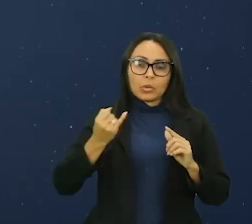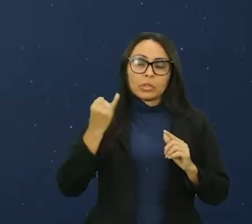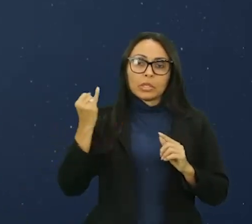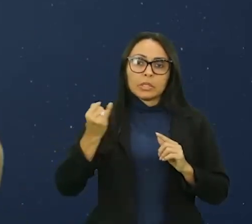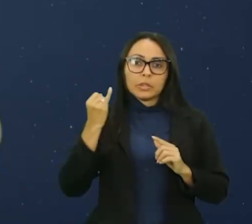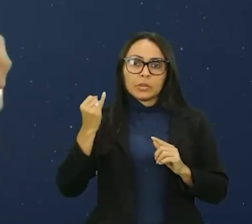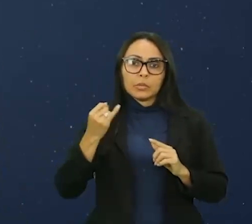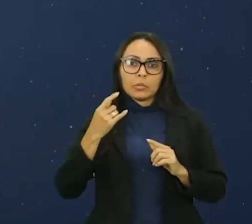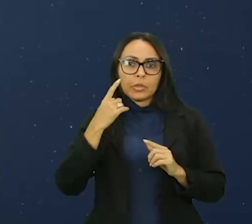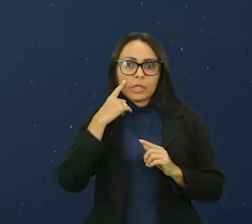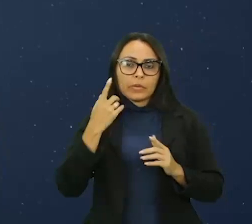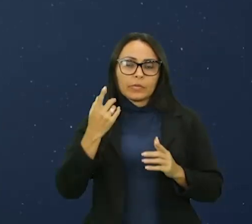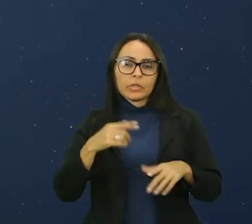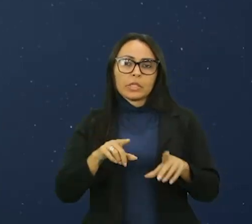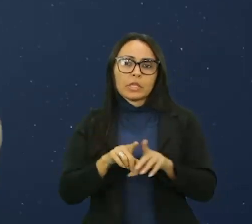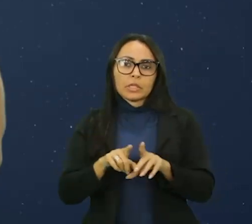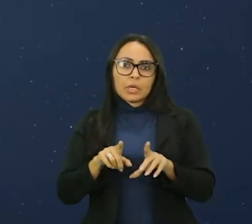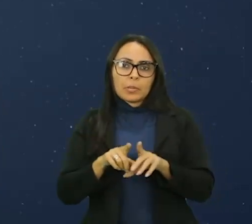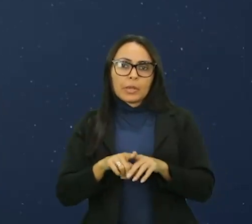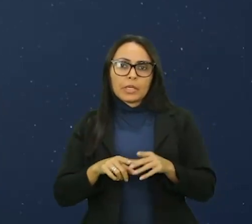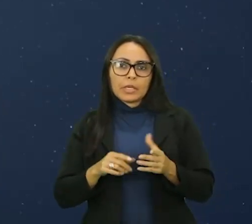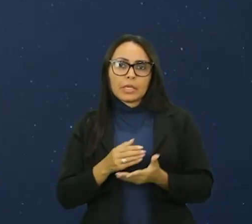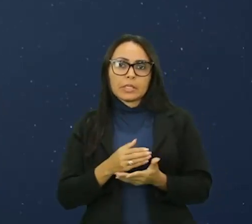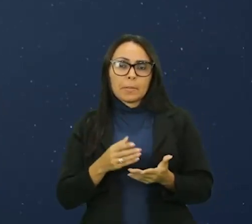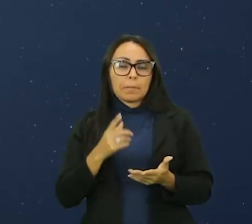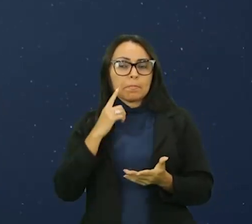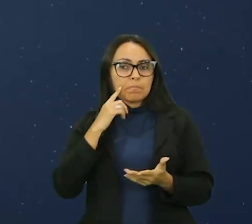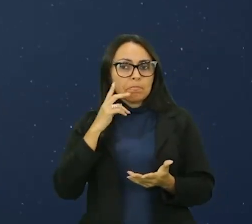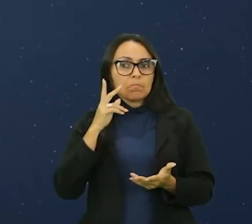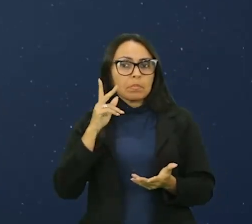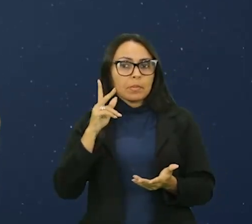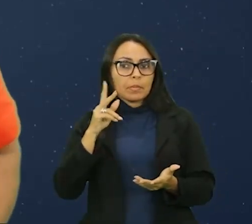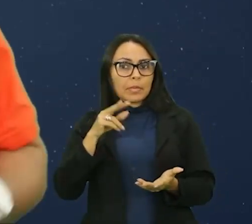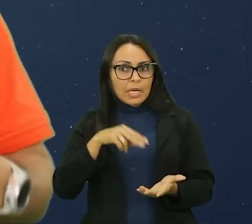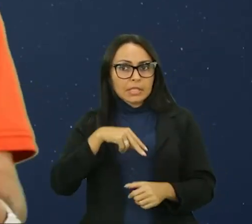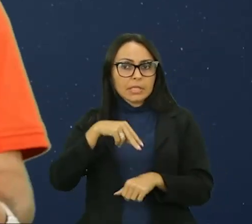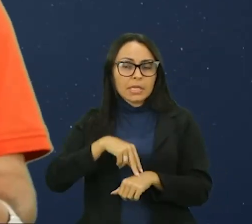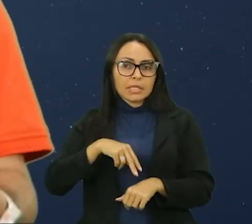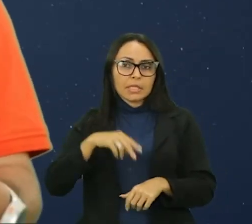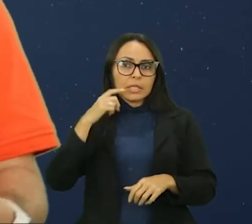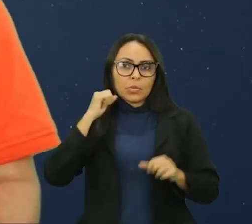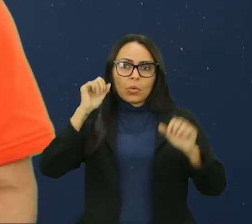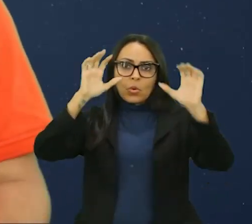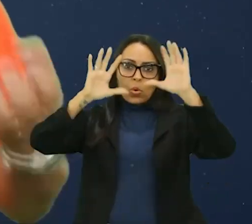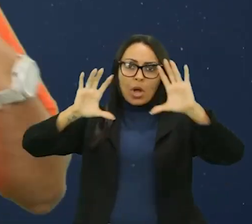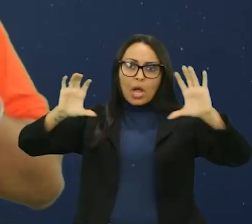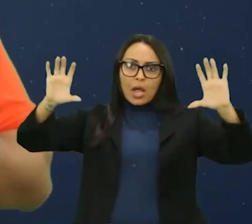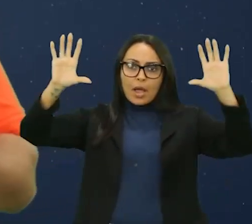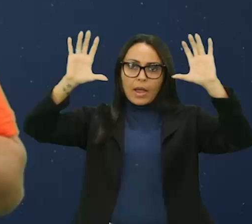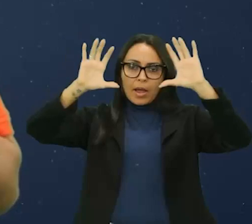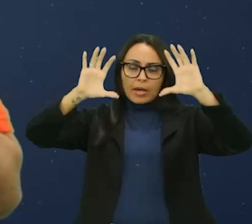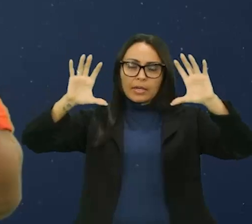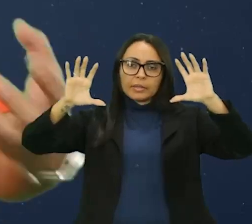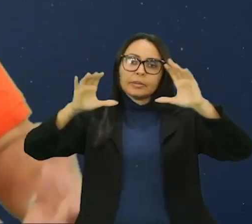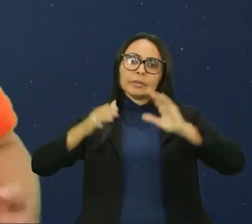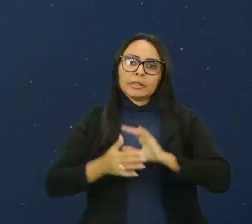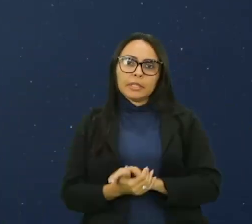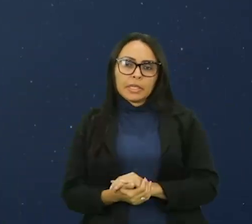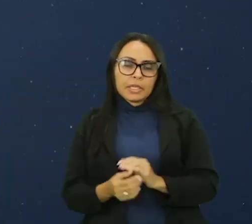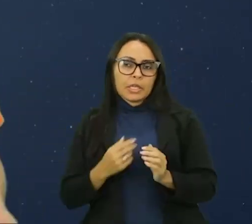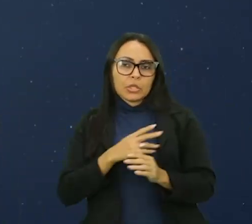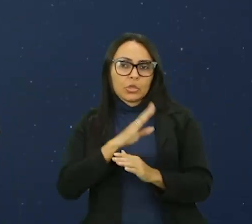vai fornecer também essa umidade presente na atmosfera, que é essa camada em que todos